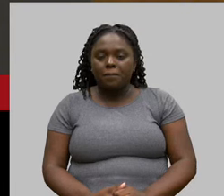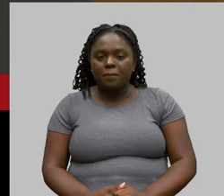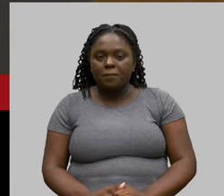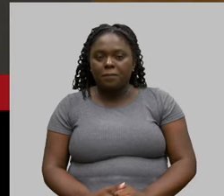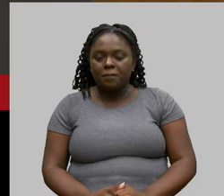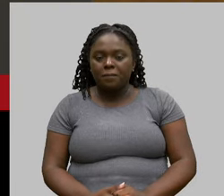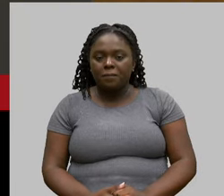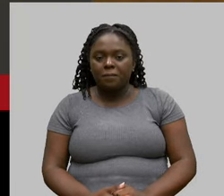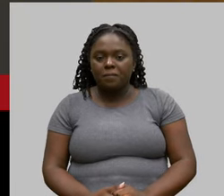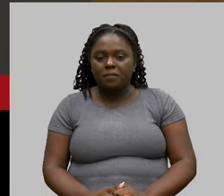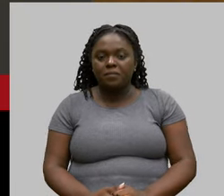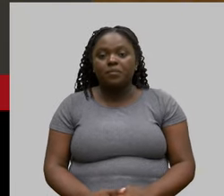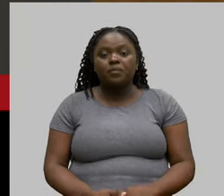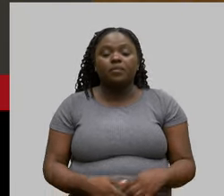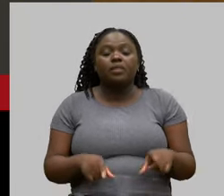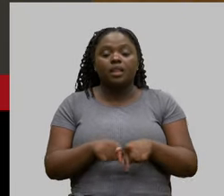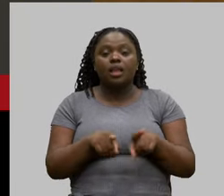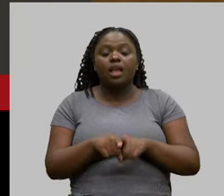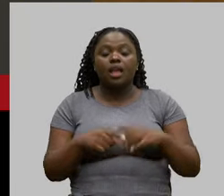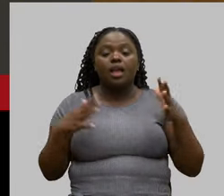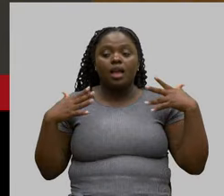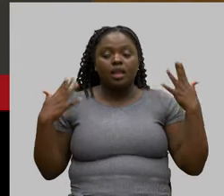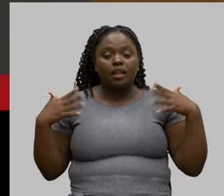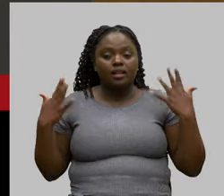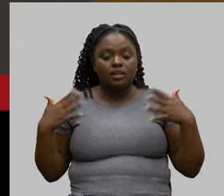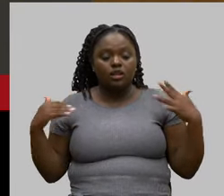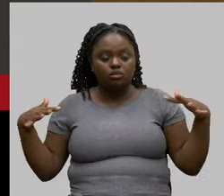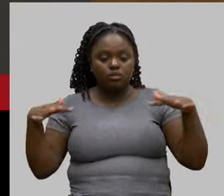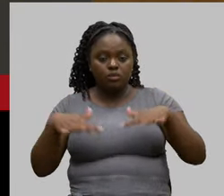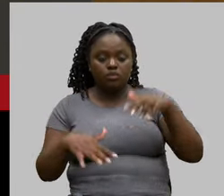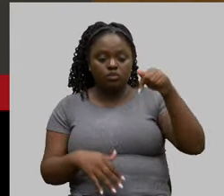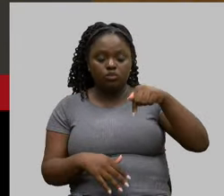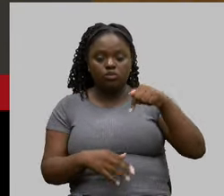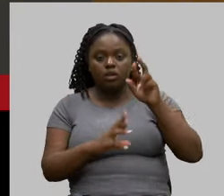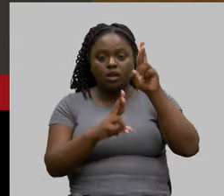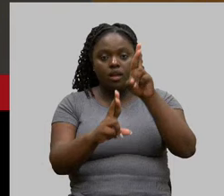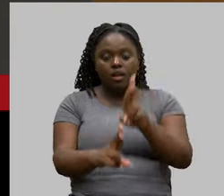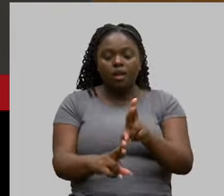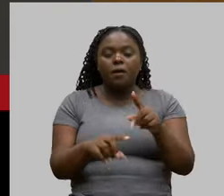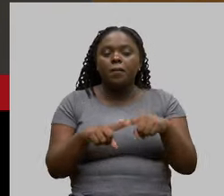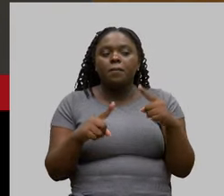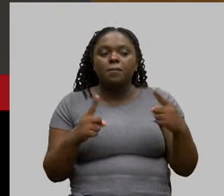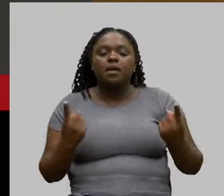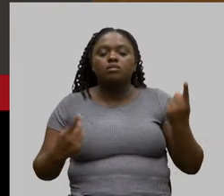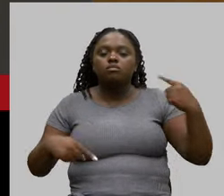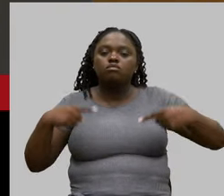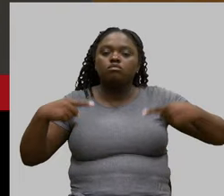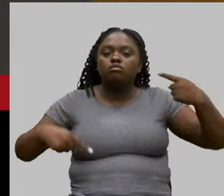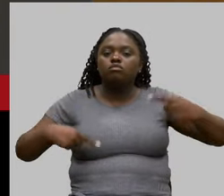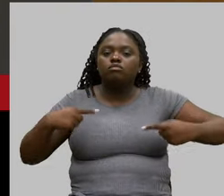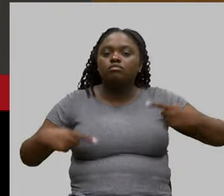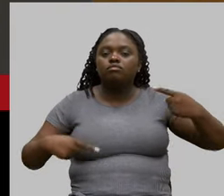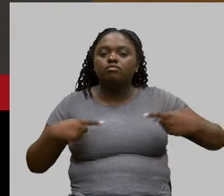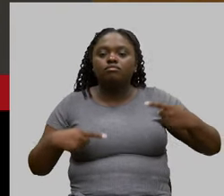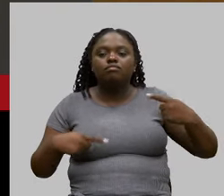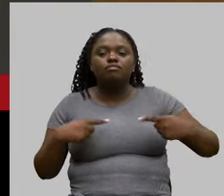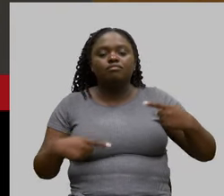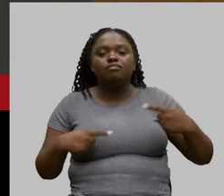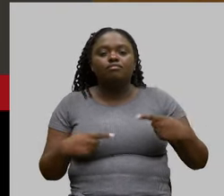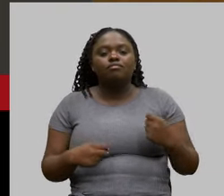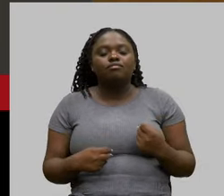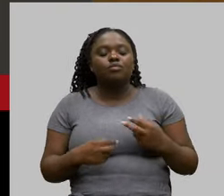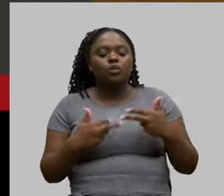grande satisfação que o tribunal se faz aqui representar nessa ocasião em que serão debatidos temas tão importantes